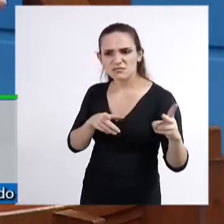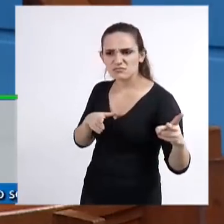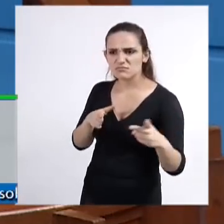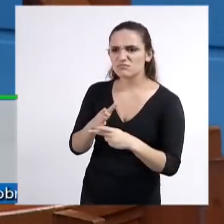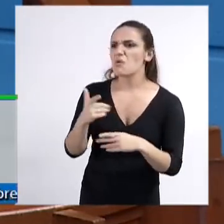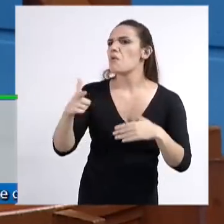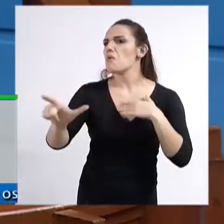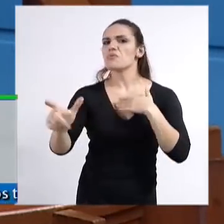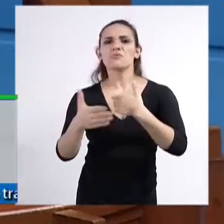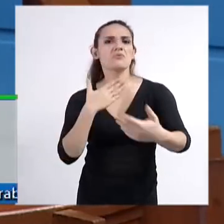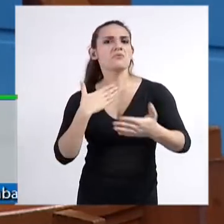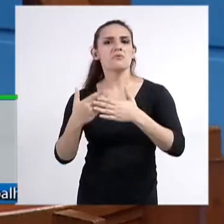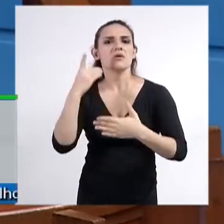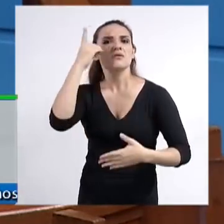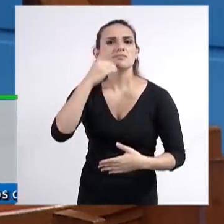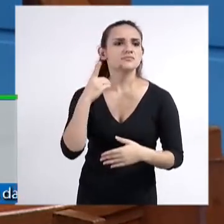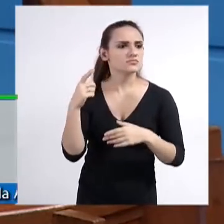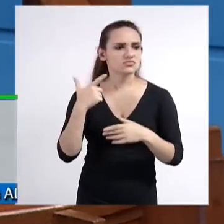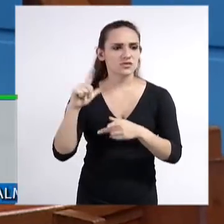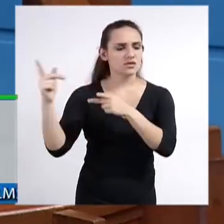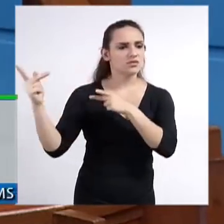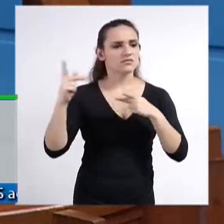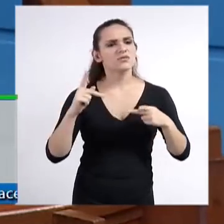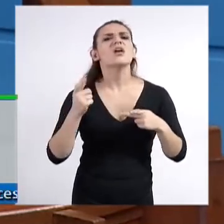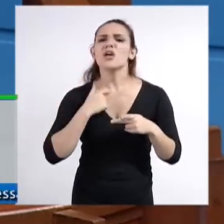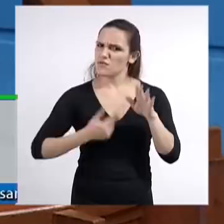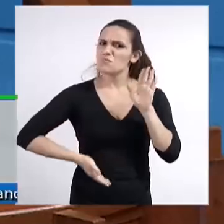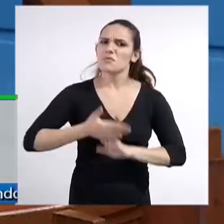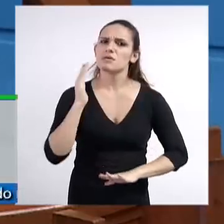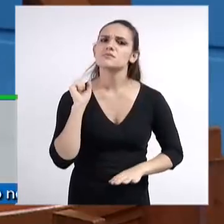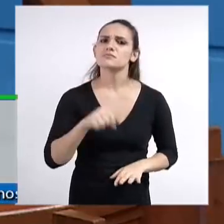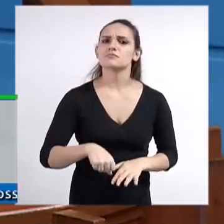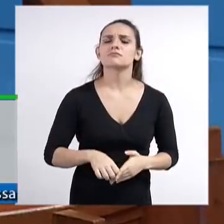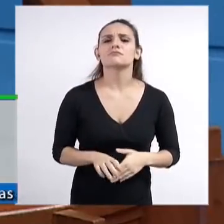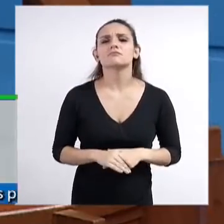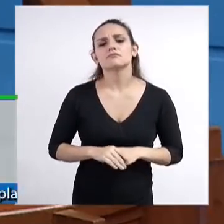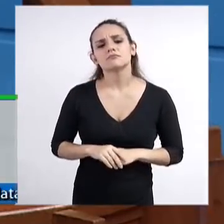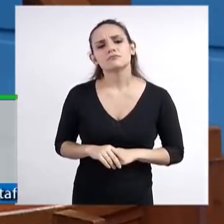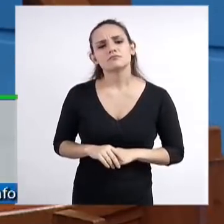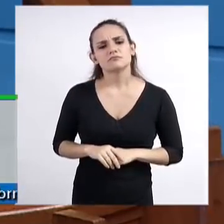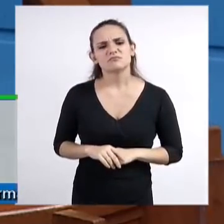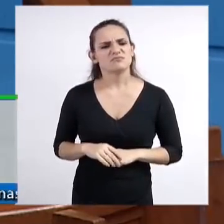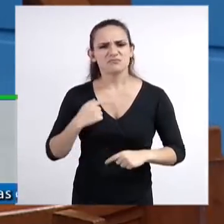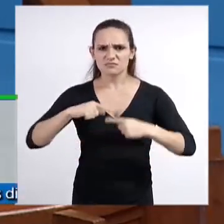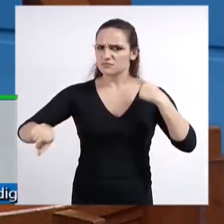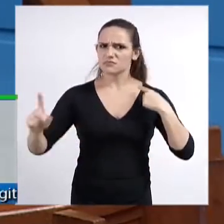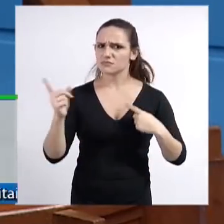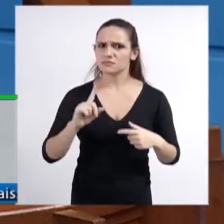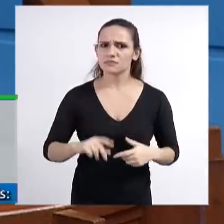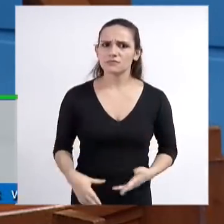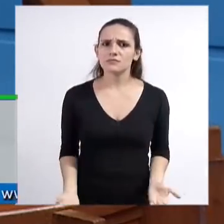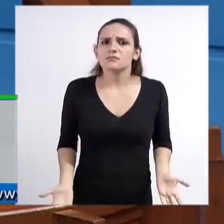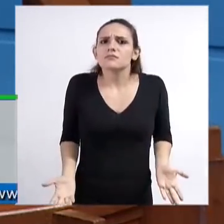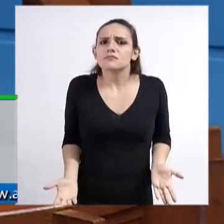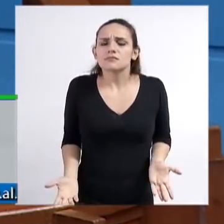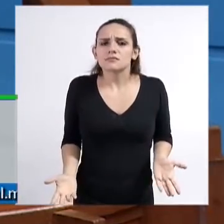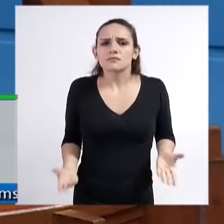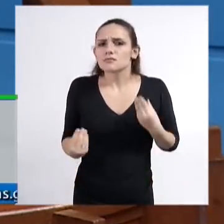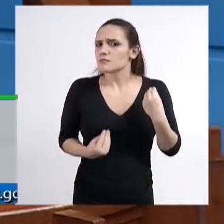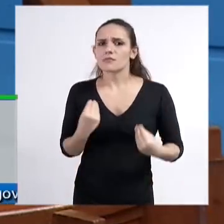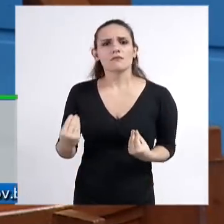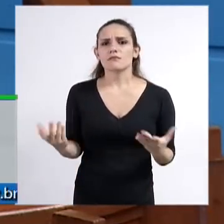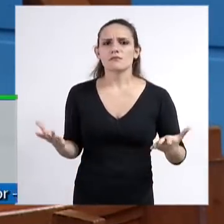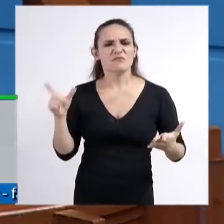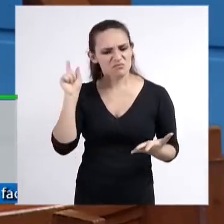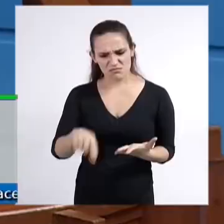for convidado para fazer parte da mesa, no mesmo momento eu vou me retirar. Não concordo. Achei uma atitude